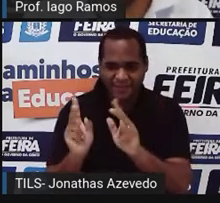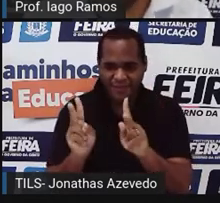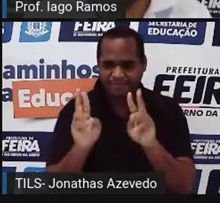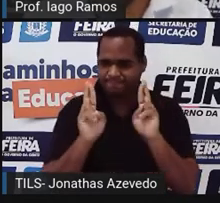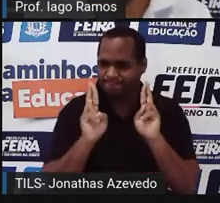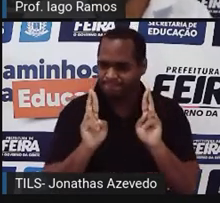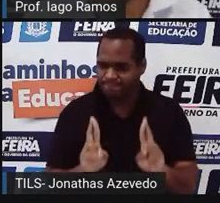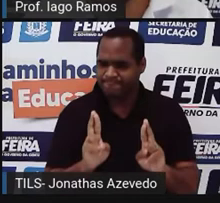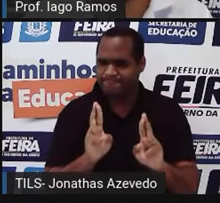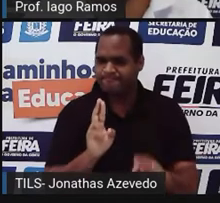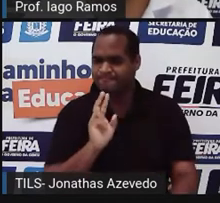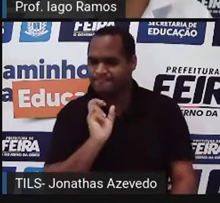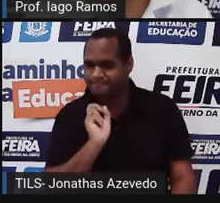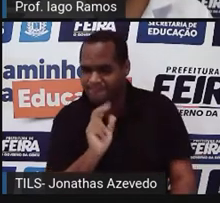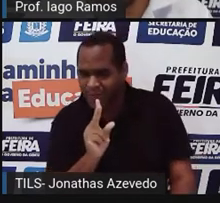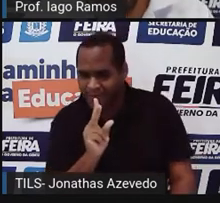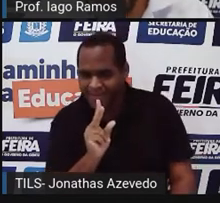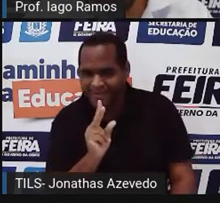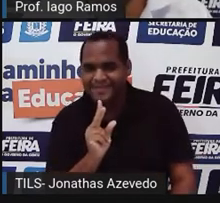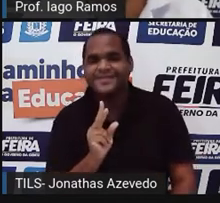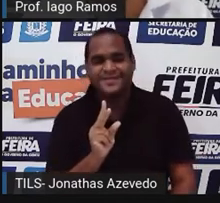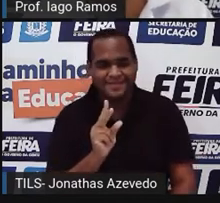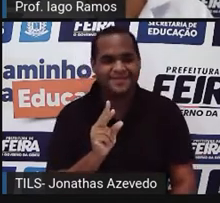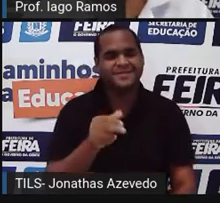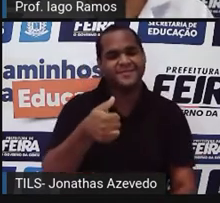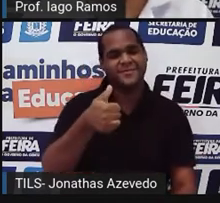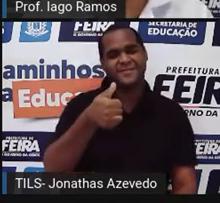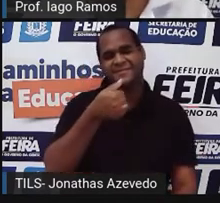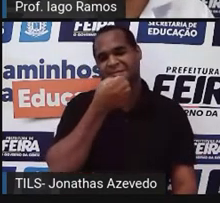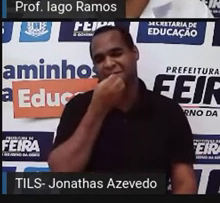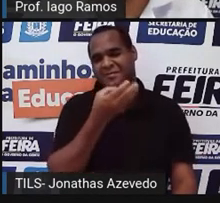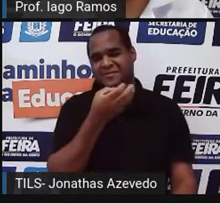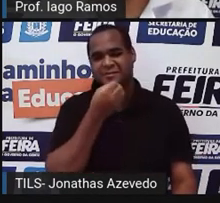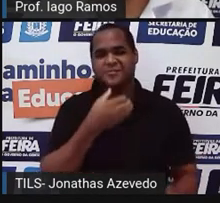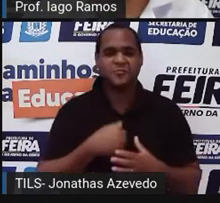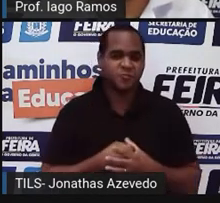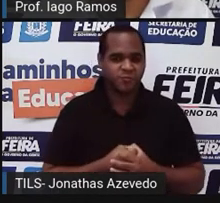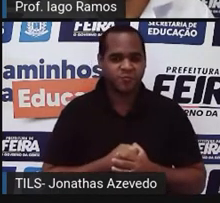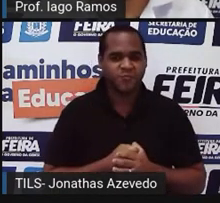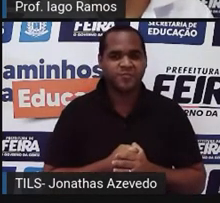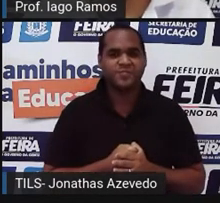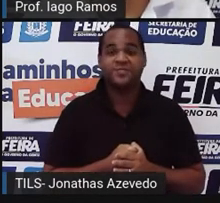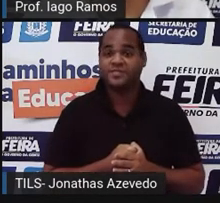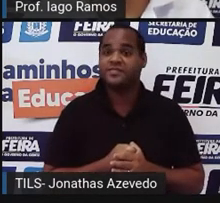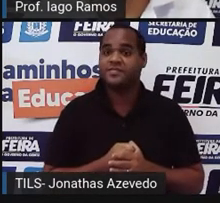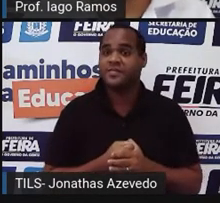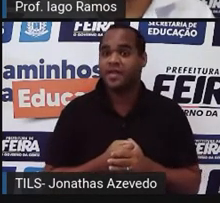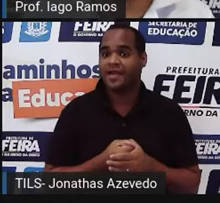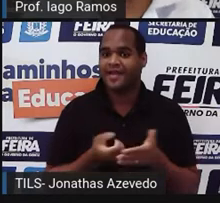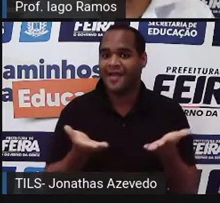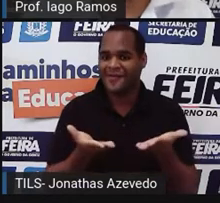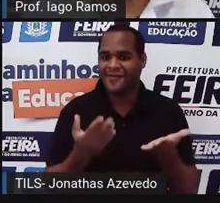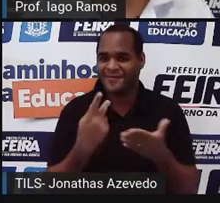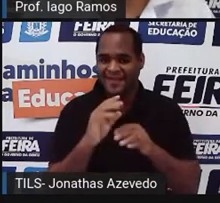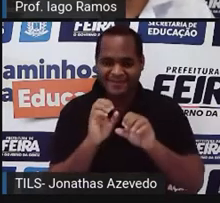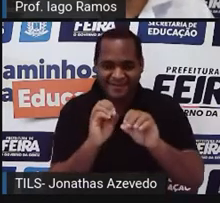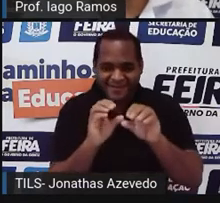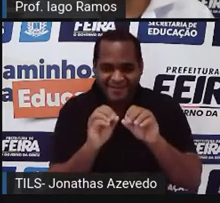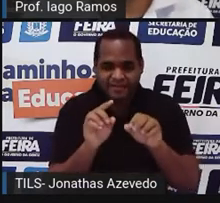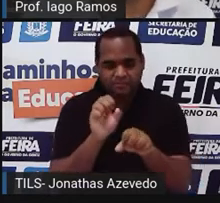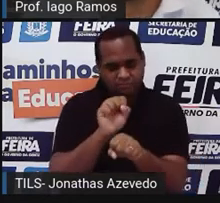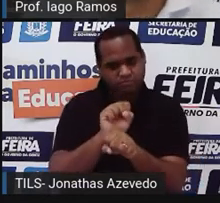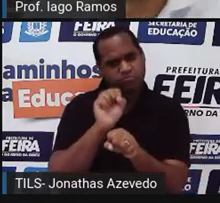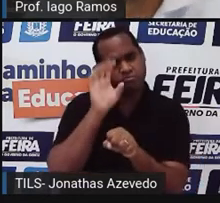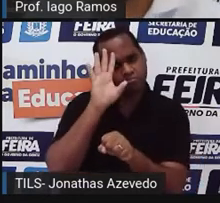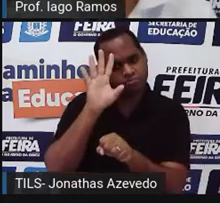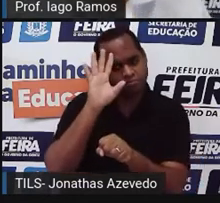Tranquilão até aqui. É isso aí. Bom, então chega aquele momento da aula que a gente para